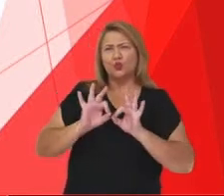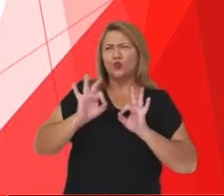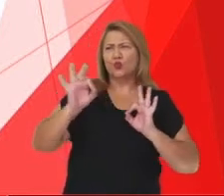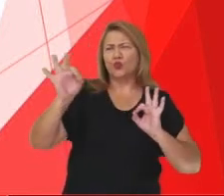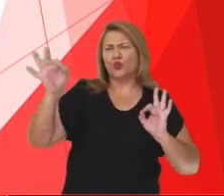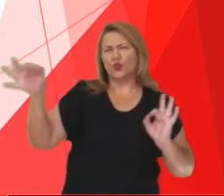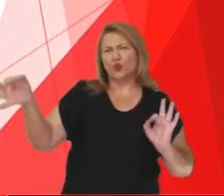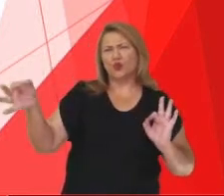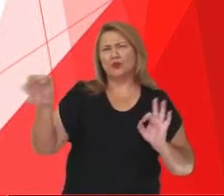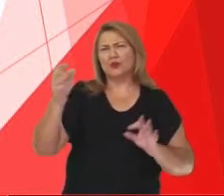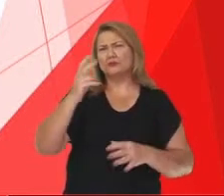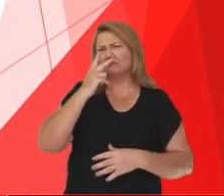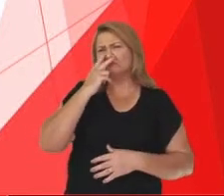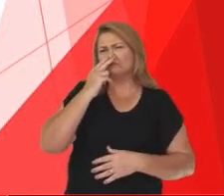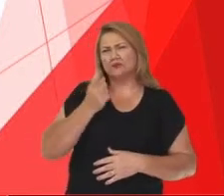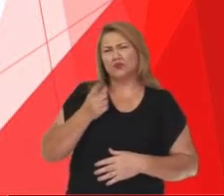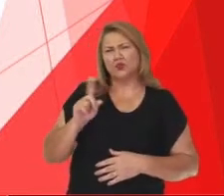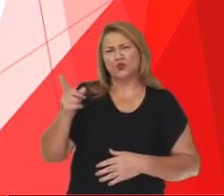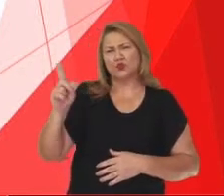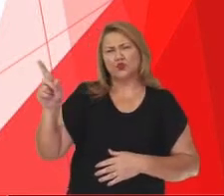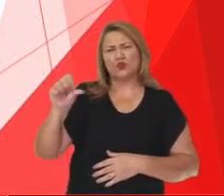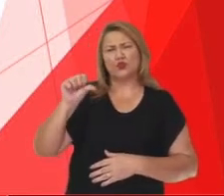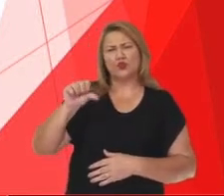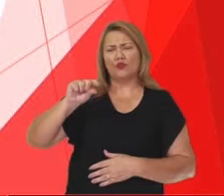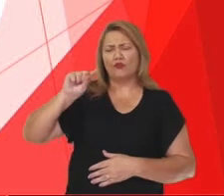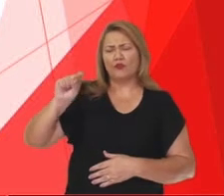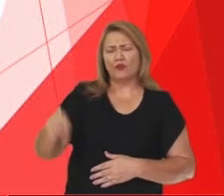de aproximadamente